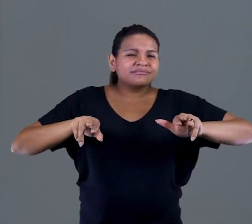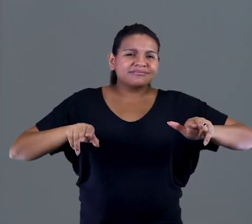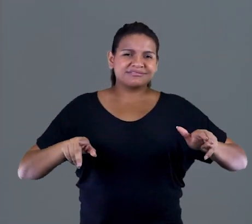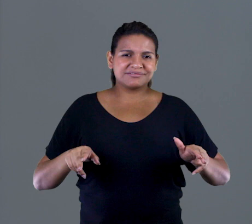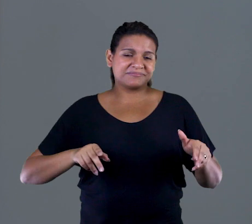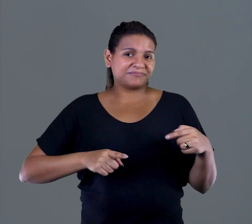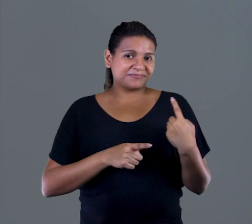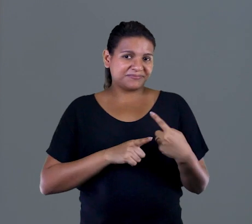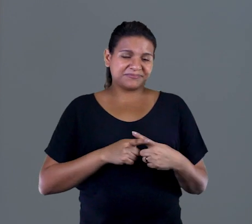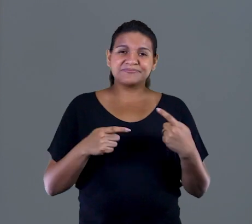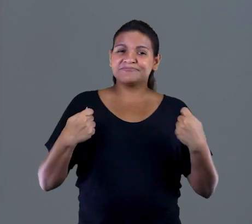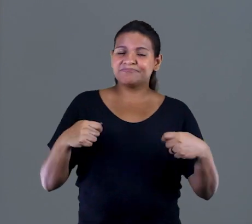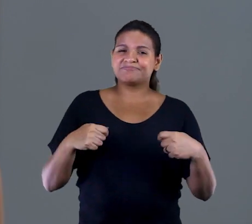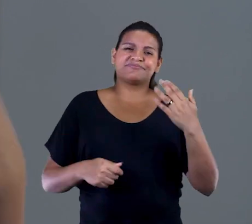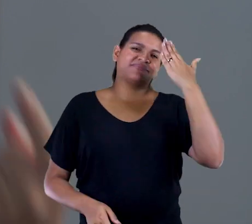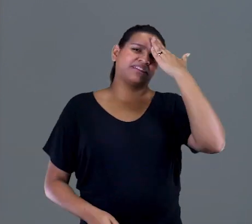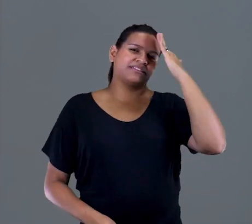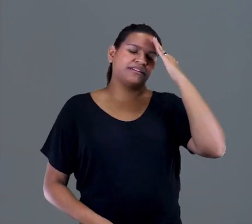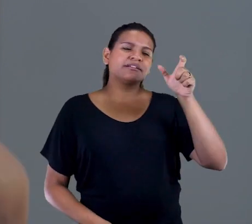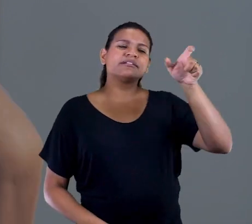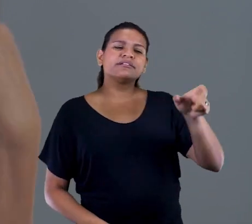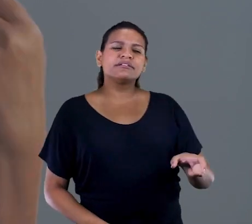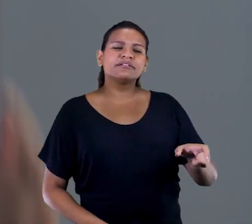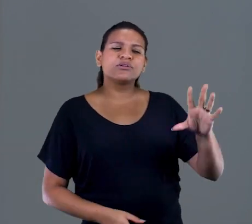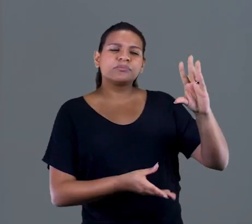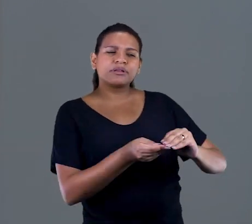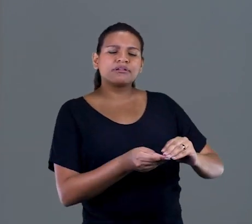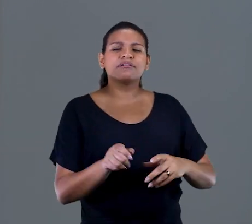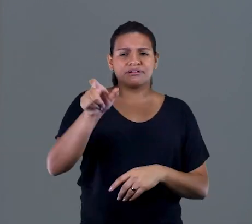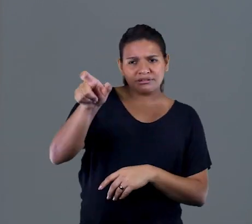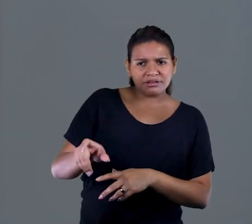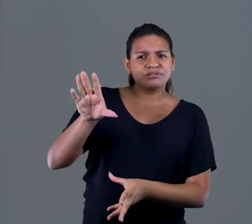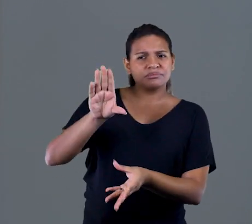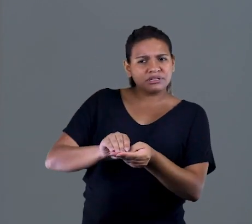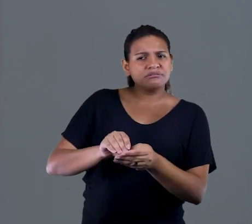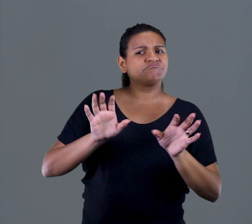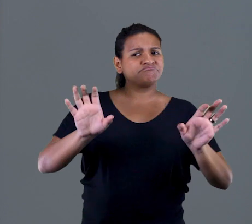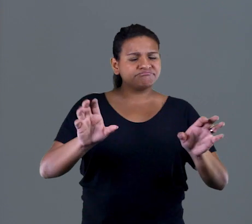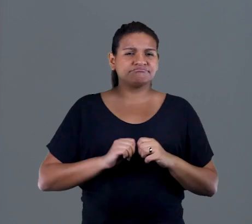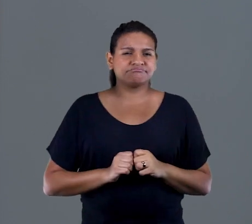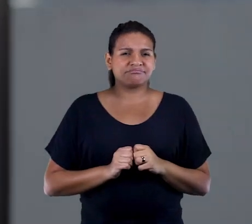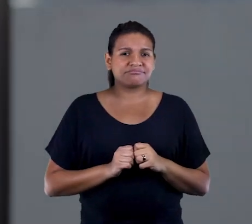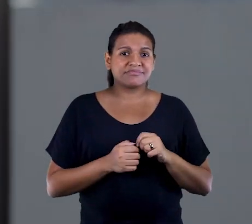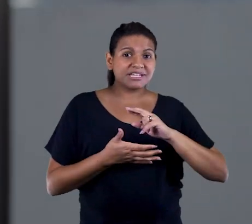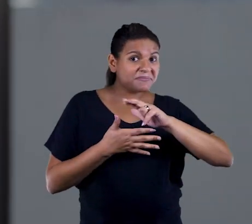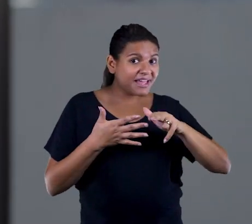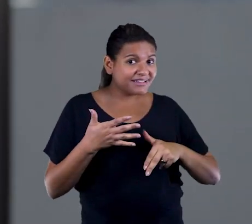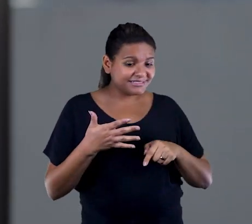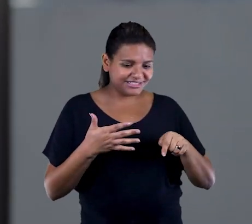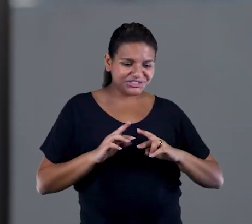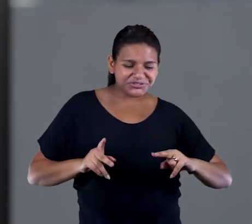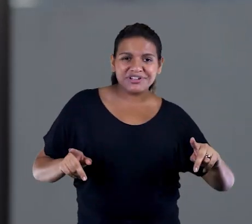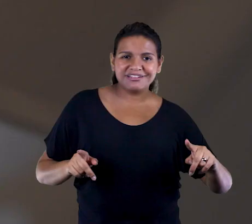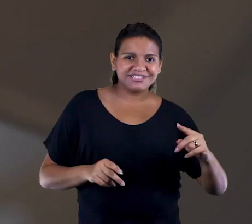diversidade, né? Porque você precisa compreender o outro, você precisa compreender as necessidades de outra espécie, que são diferentes